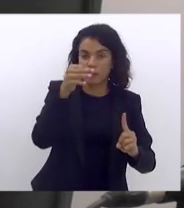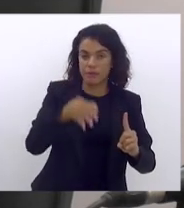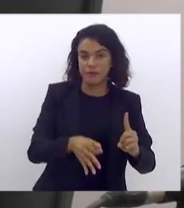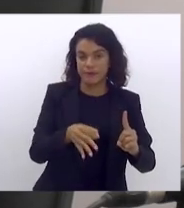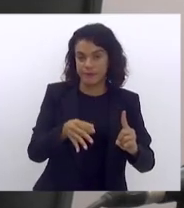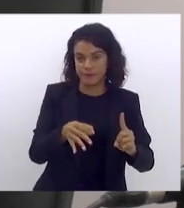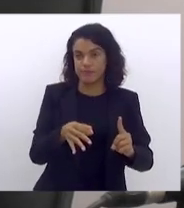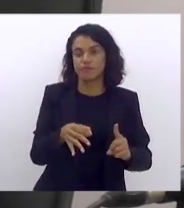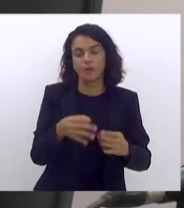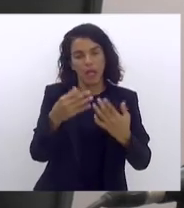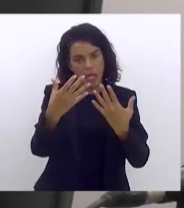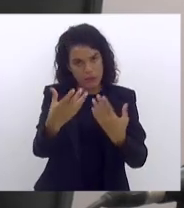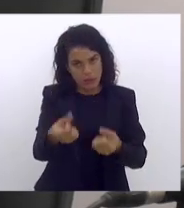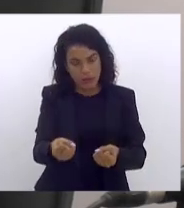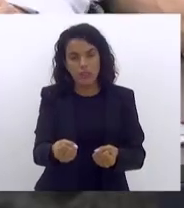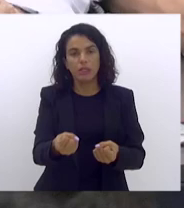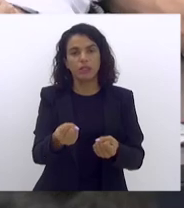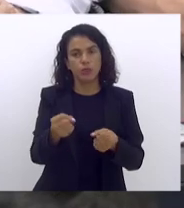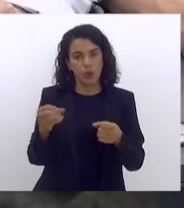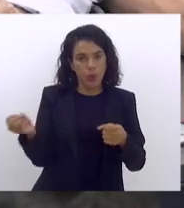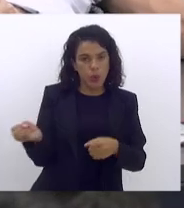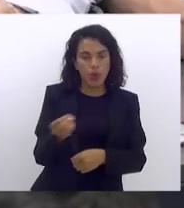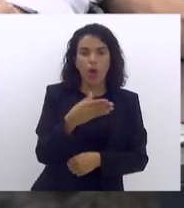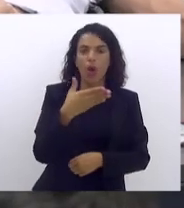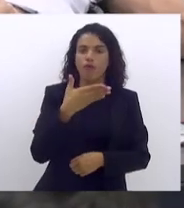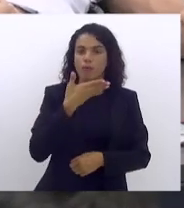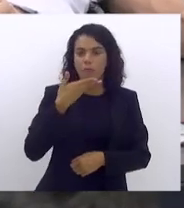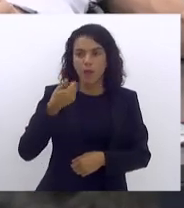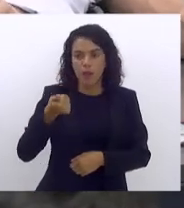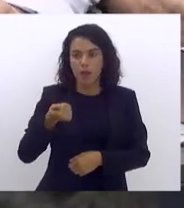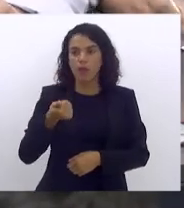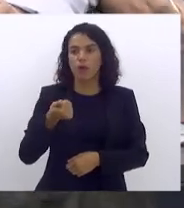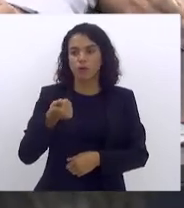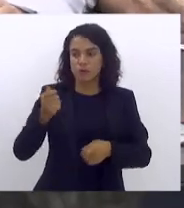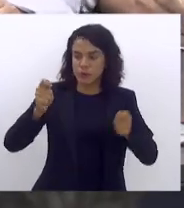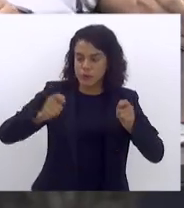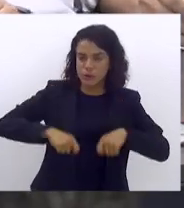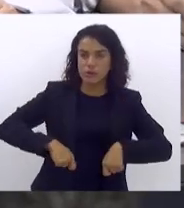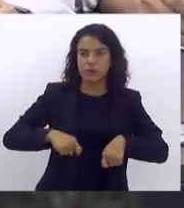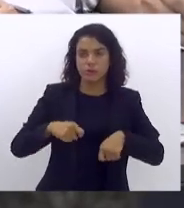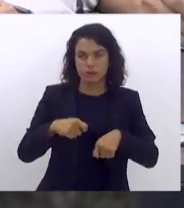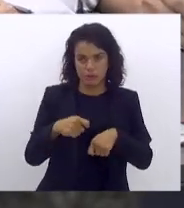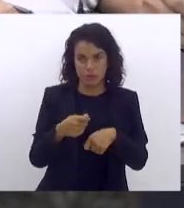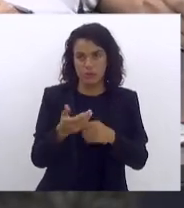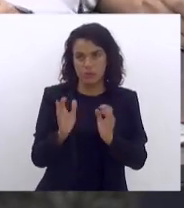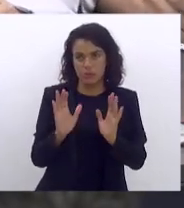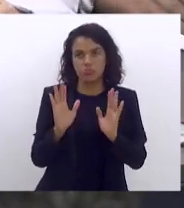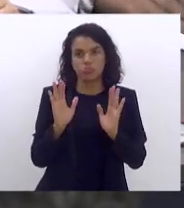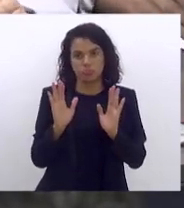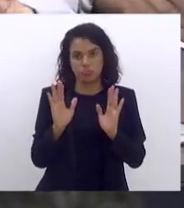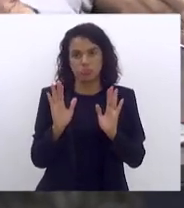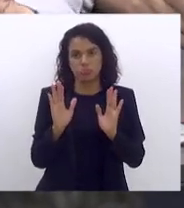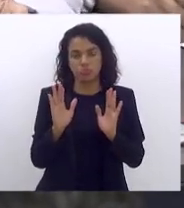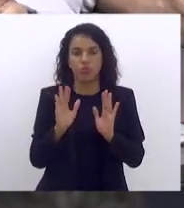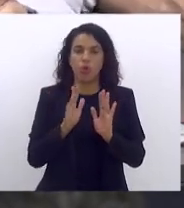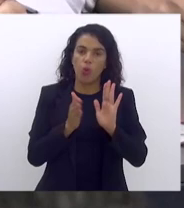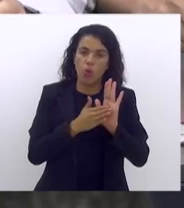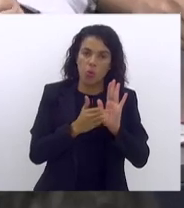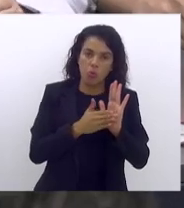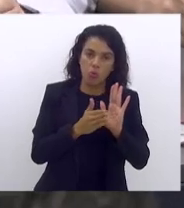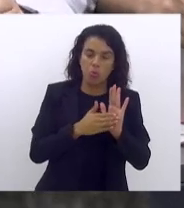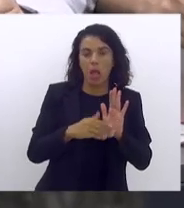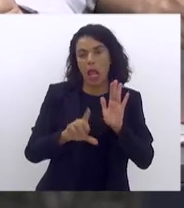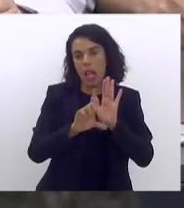nova formulação que dá mais margem de possibilidade de ter custeio para o que pretende a lei já em